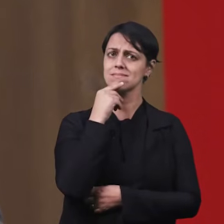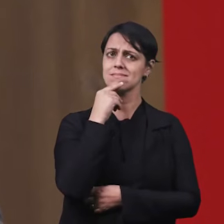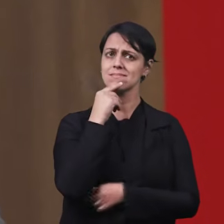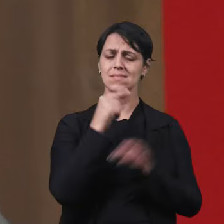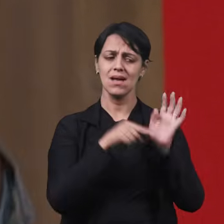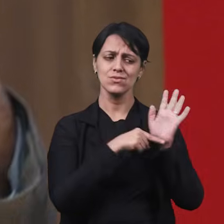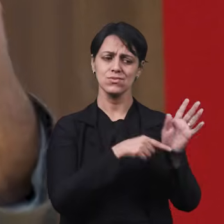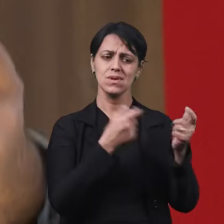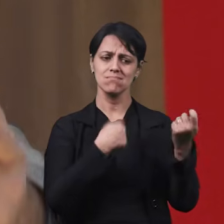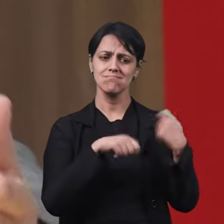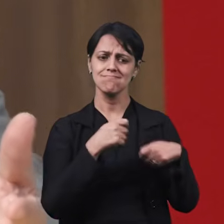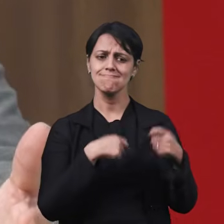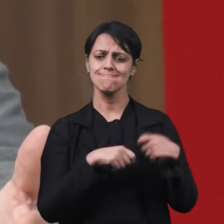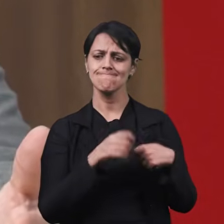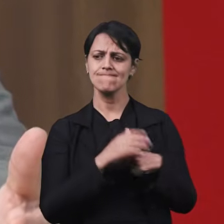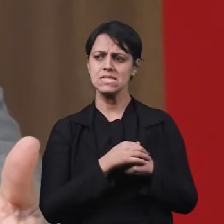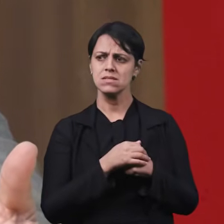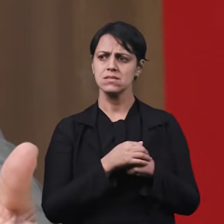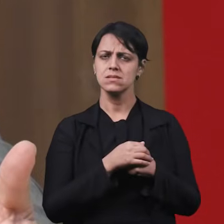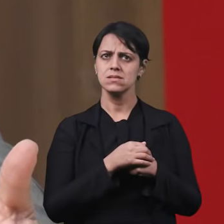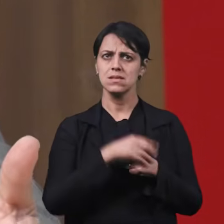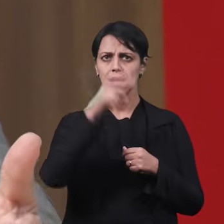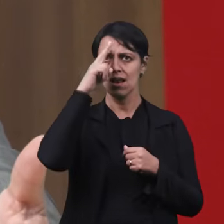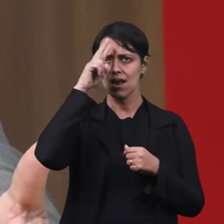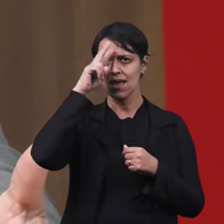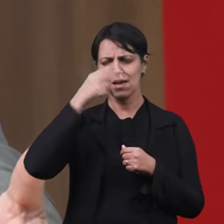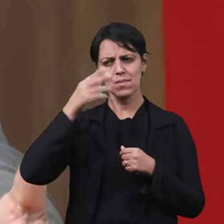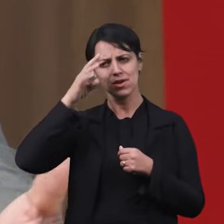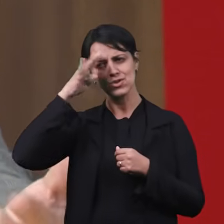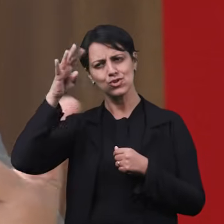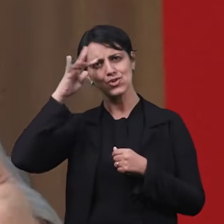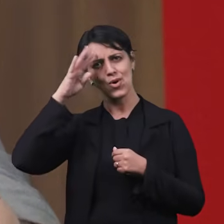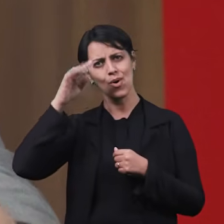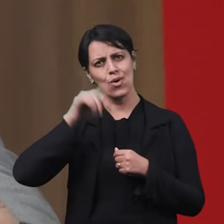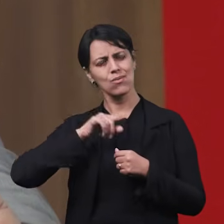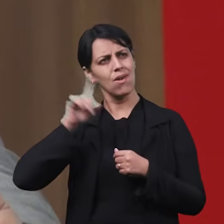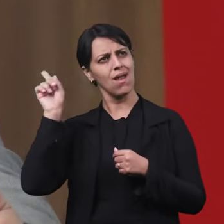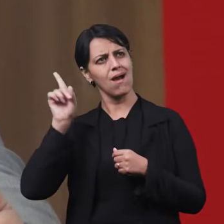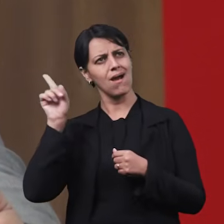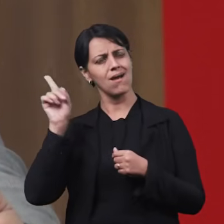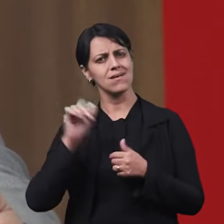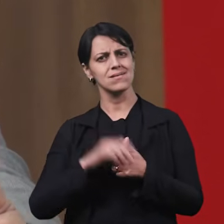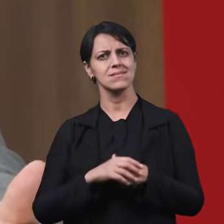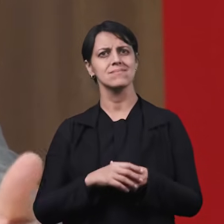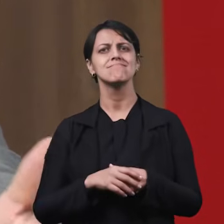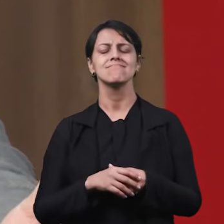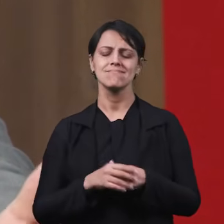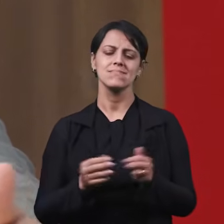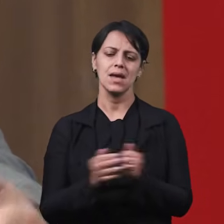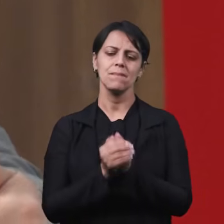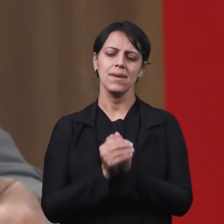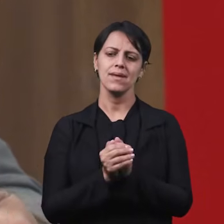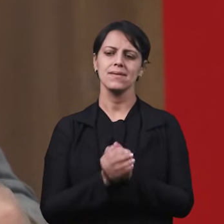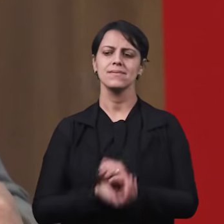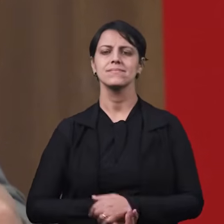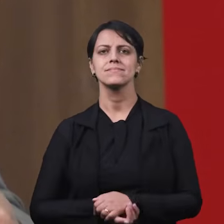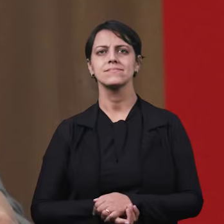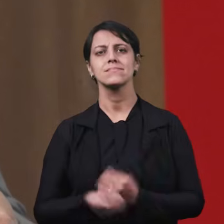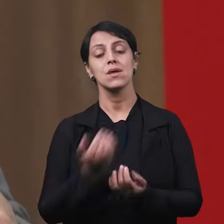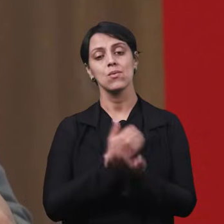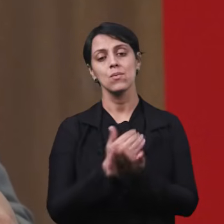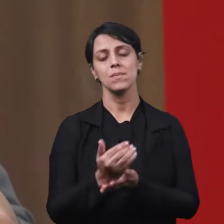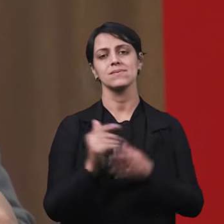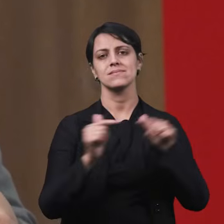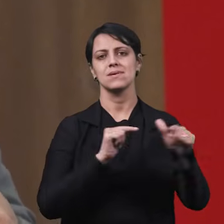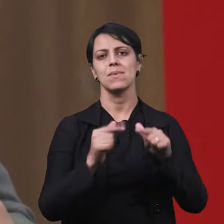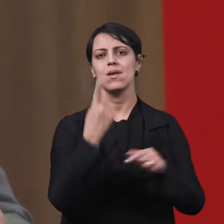auxiliar administrativo, aquele sonho quando eu cheguei lá no outro estado, o Senhor já estava dizendo que eu ia voltar. Amém. E comecei a trabalhar. Aí